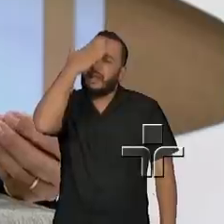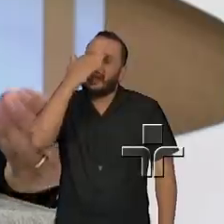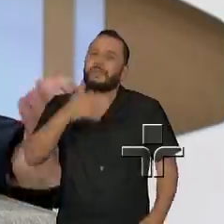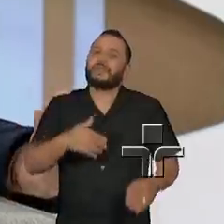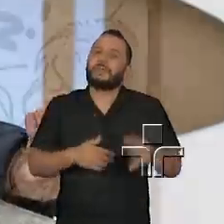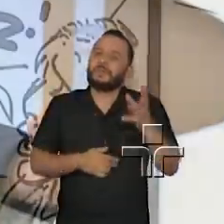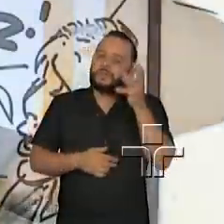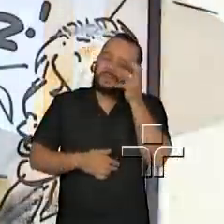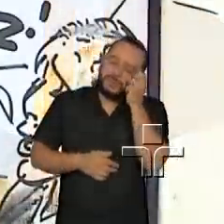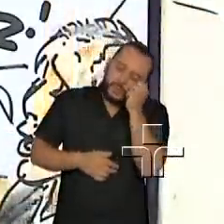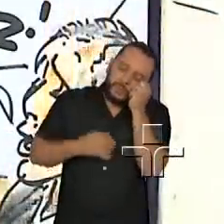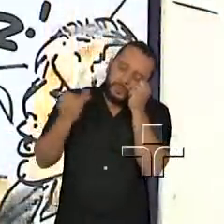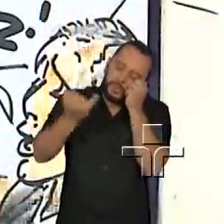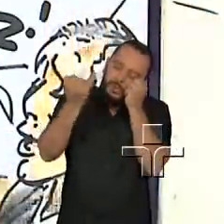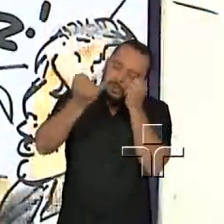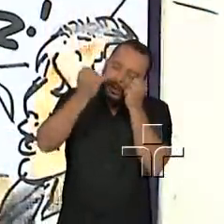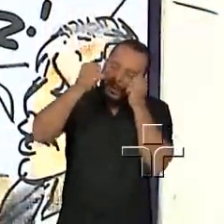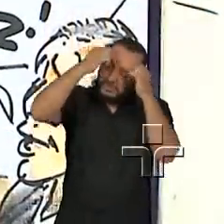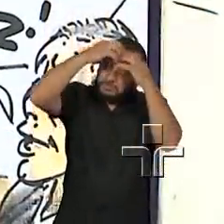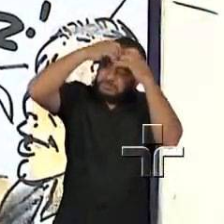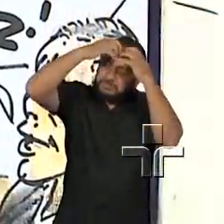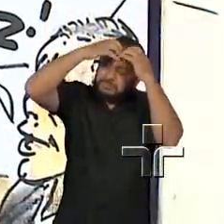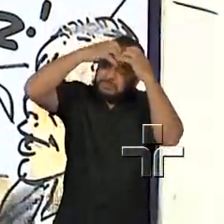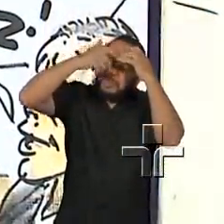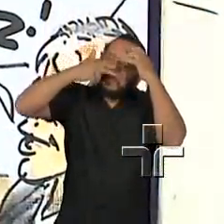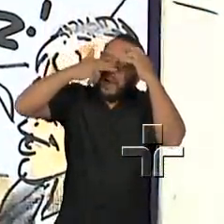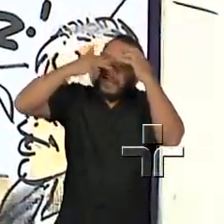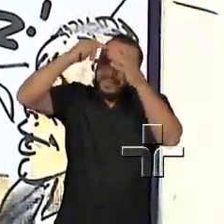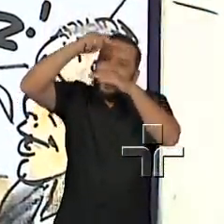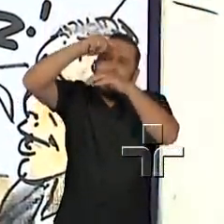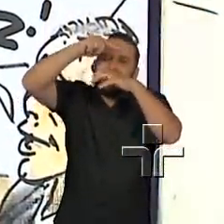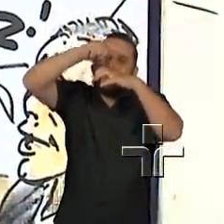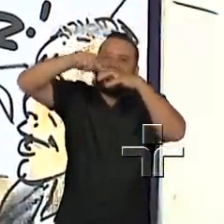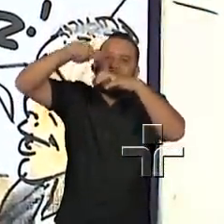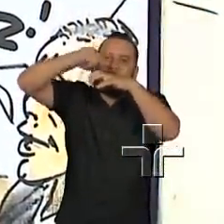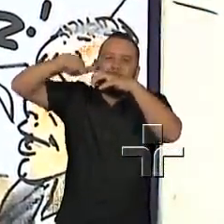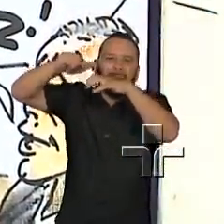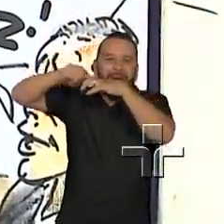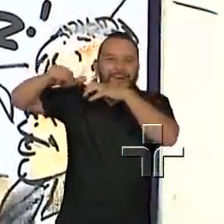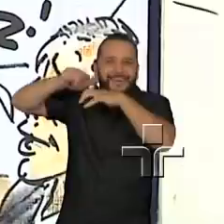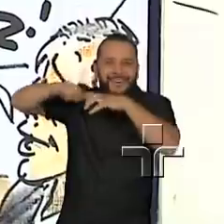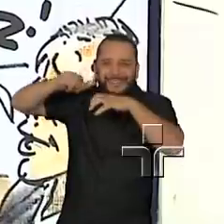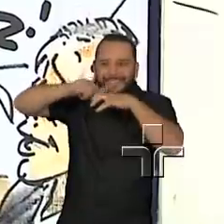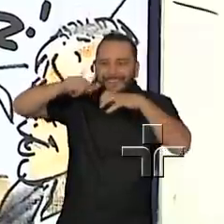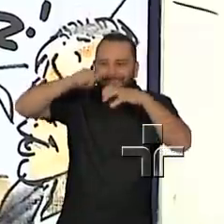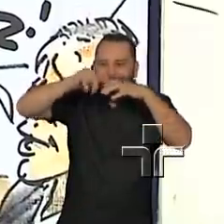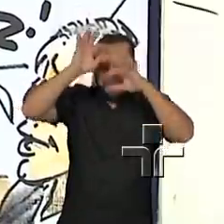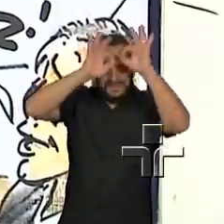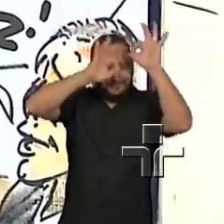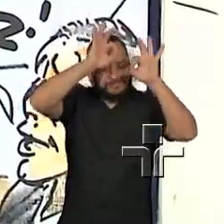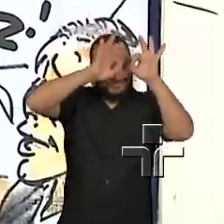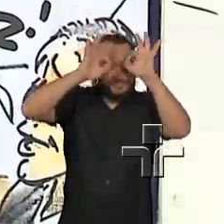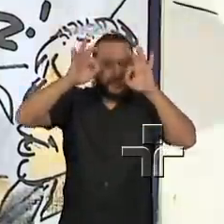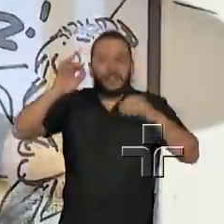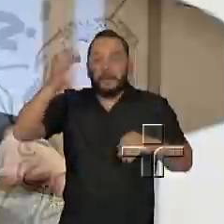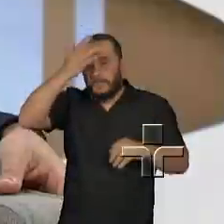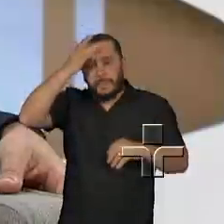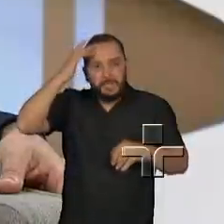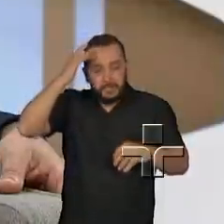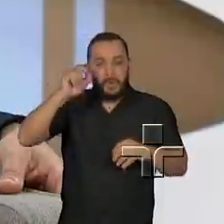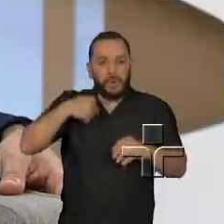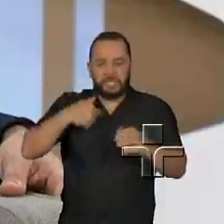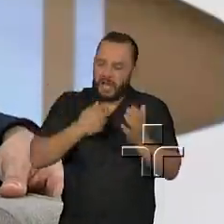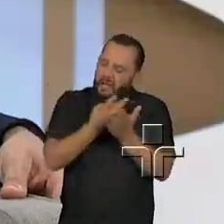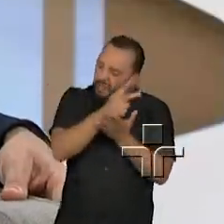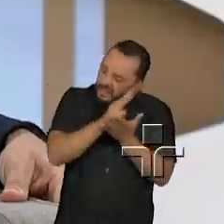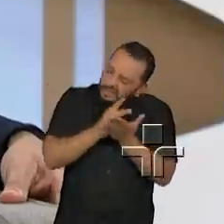para desintoxicar o cérebro das toxinas que ele mesmo produz. As pessoas que dormem mal, que dormem de maneira fragmentada, acumulam proteína